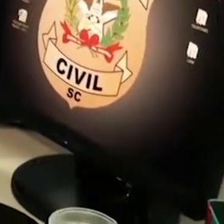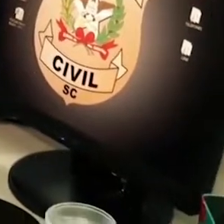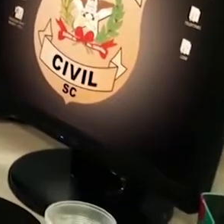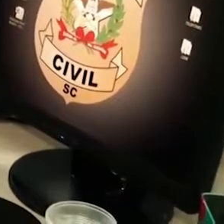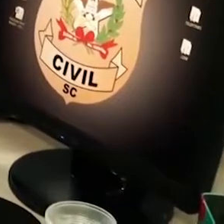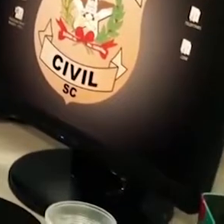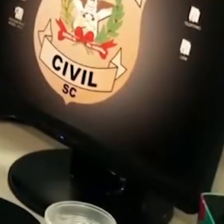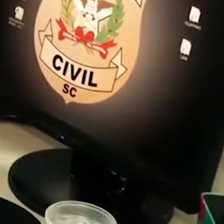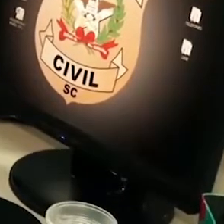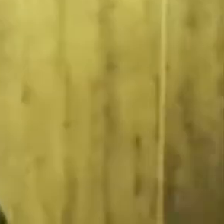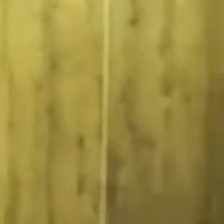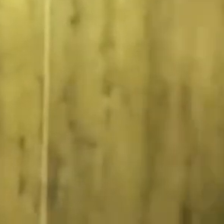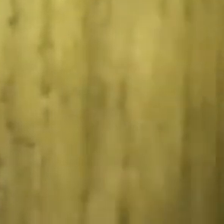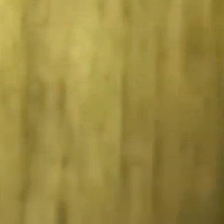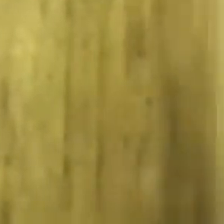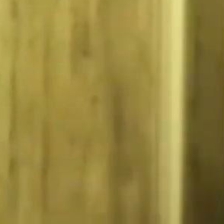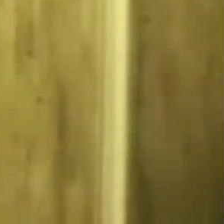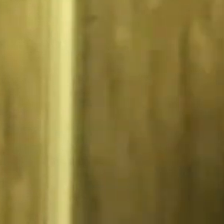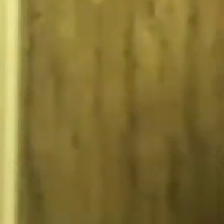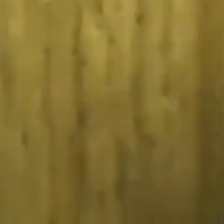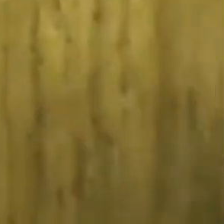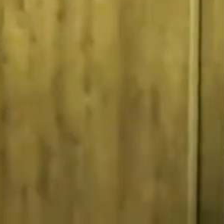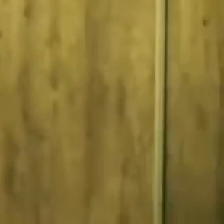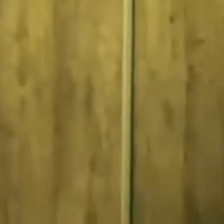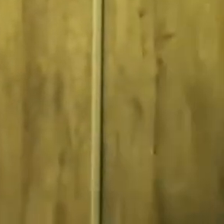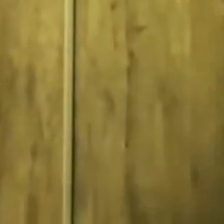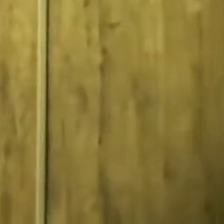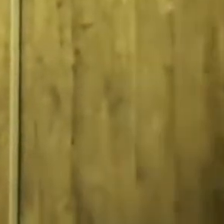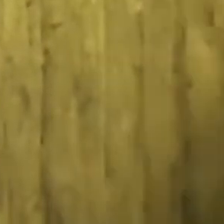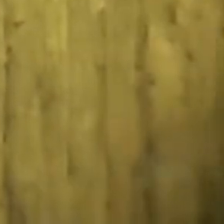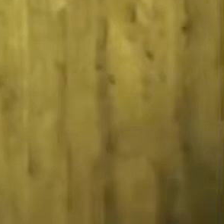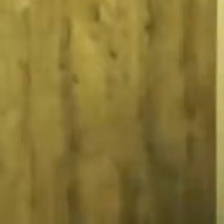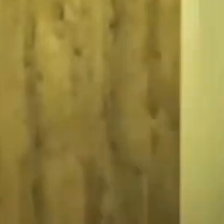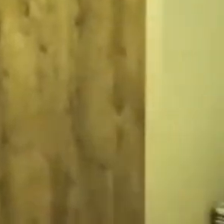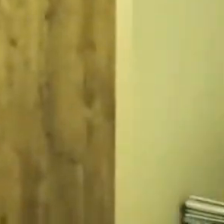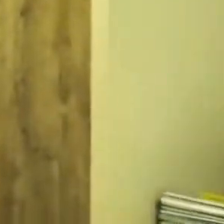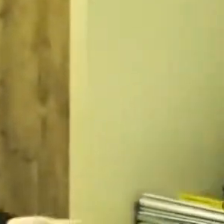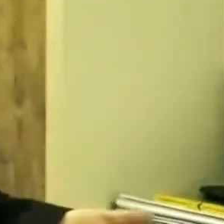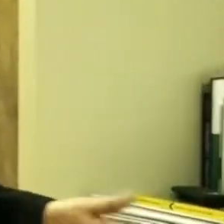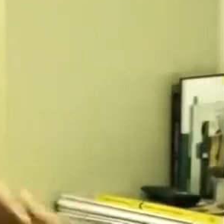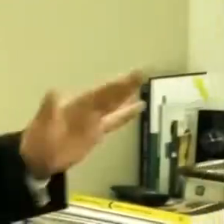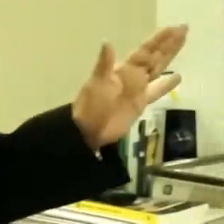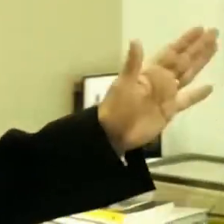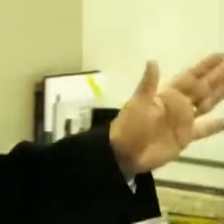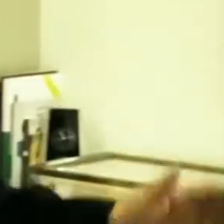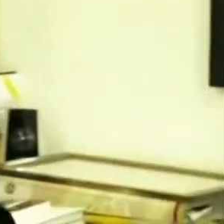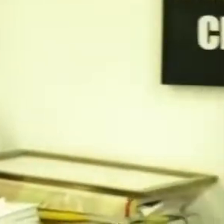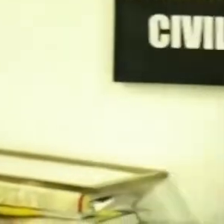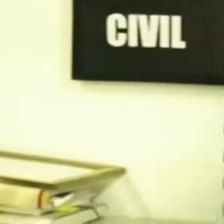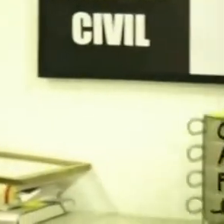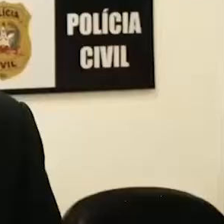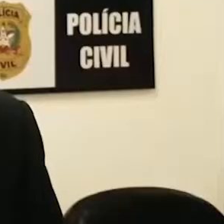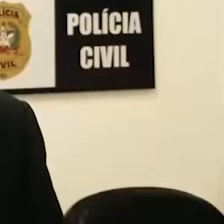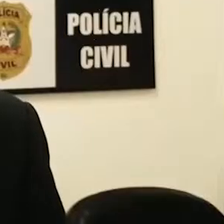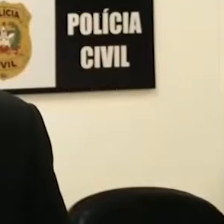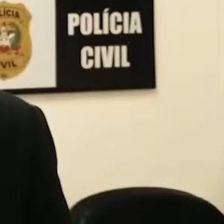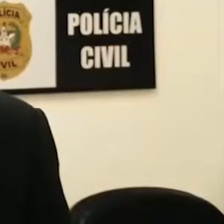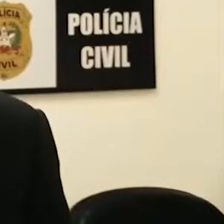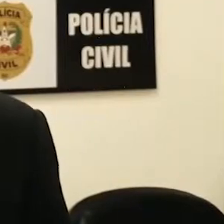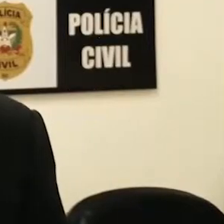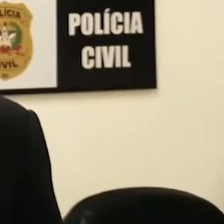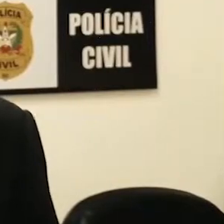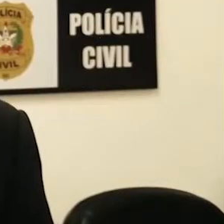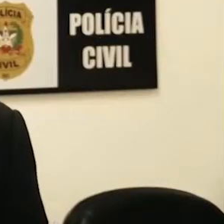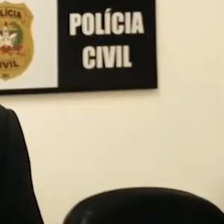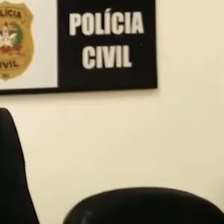Nesta caminhada, muitas vezes esses profissionais passam despercebidos pela população. A partir do